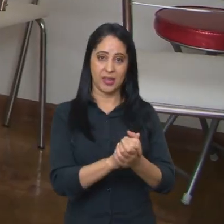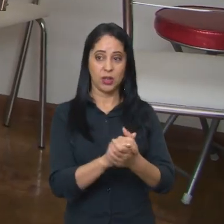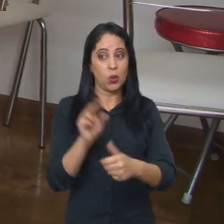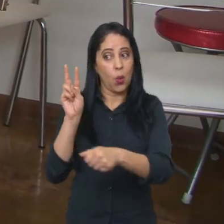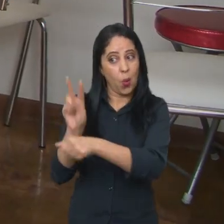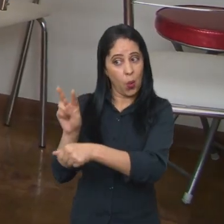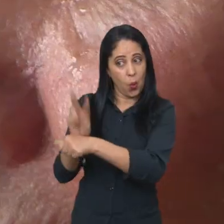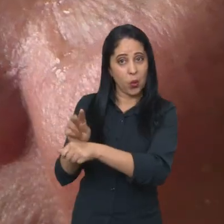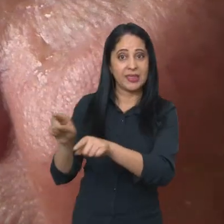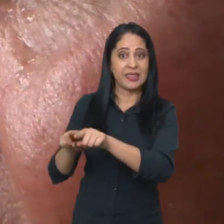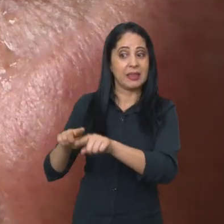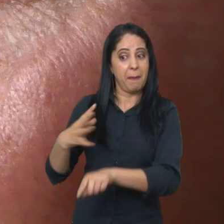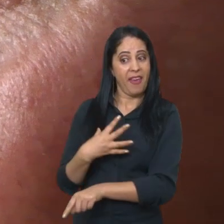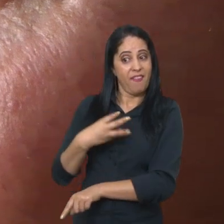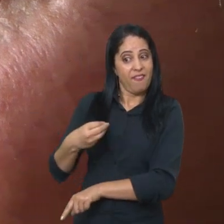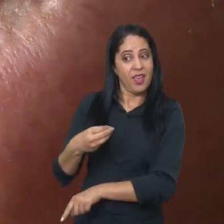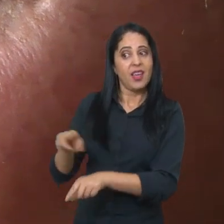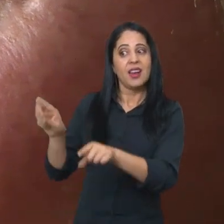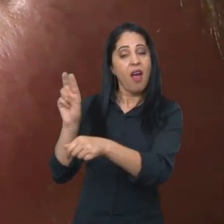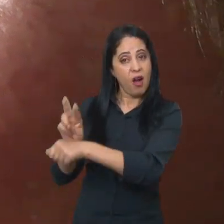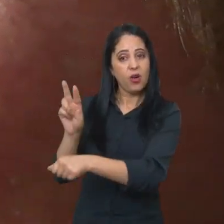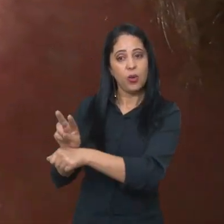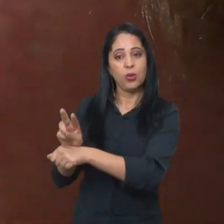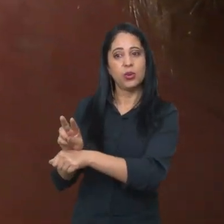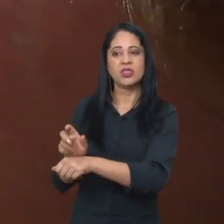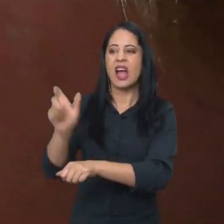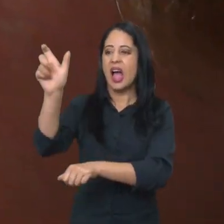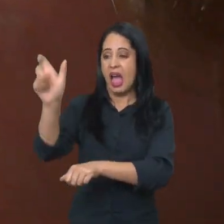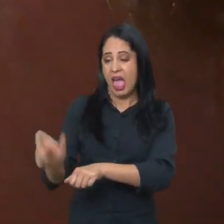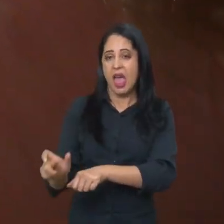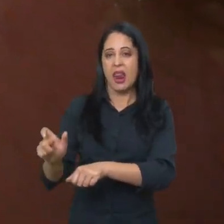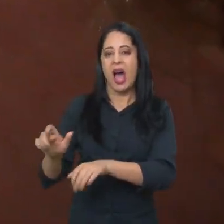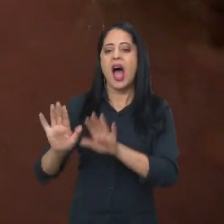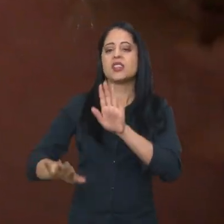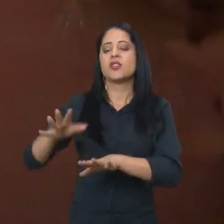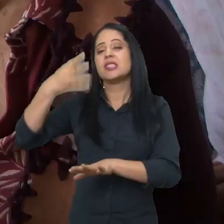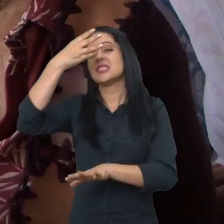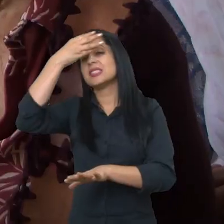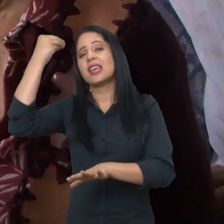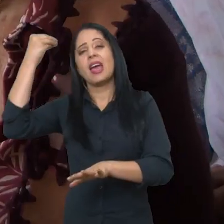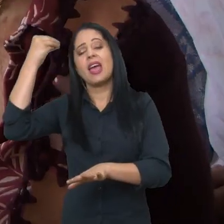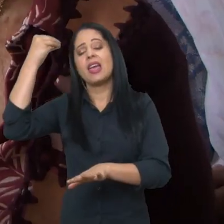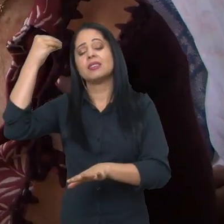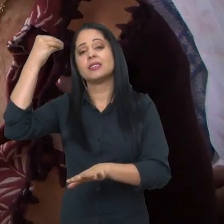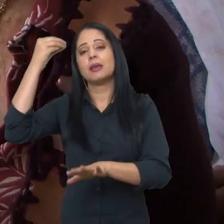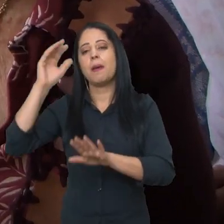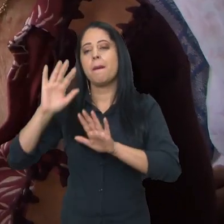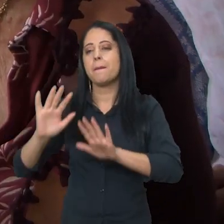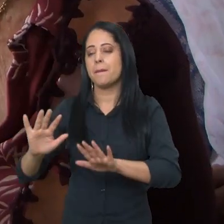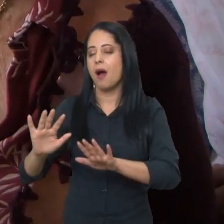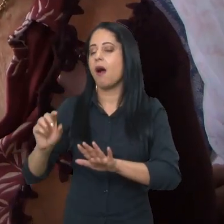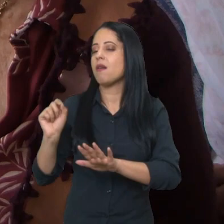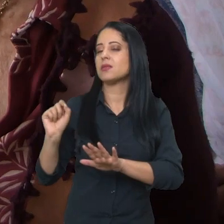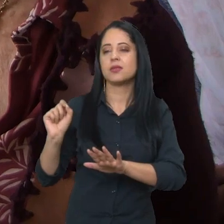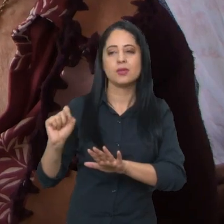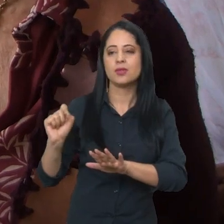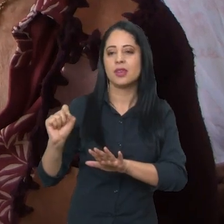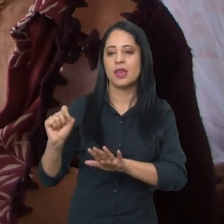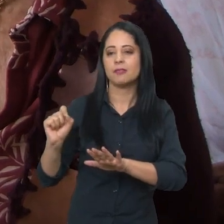da filha Simone, Maria Helena pode até esquecer uma data ou outra. Porém, o que doença